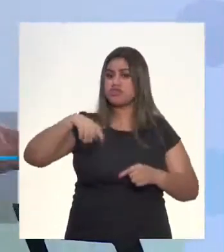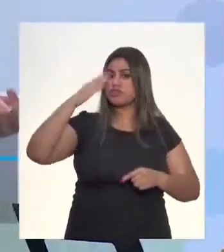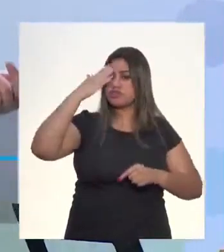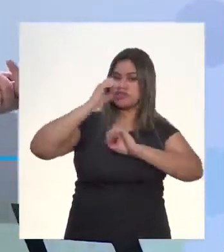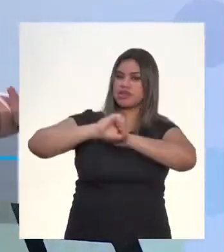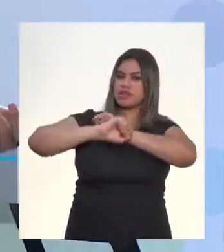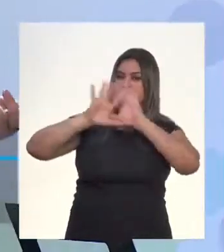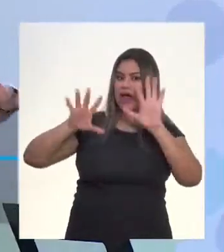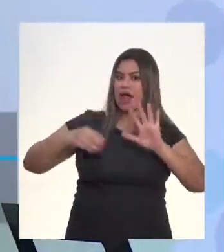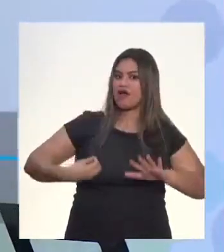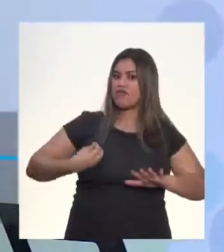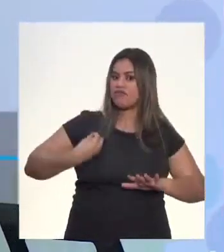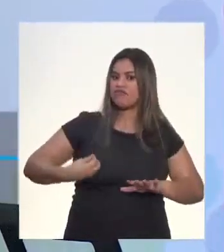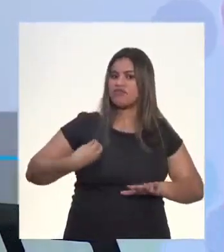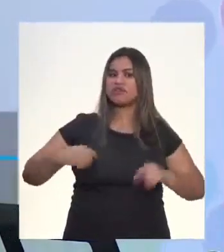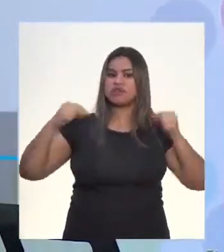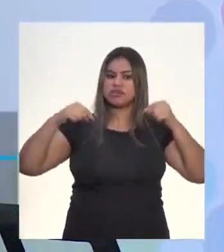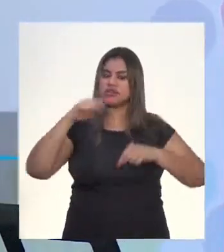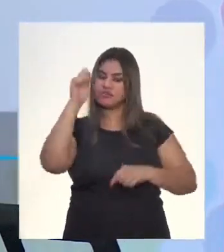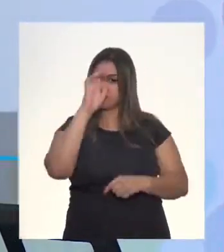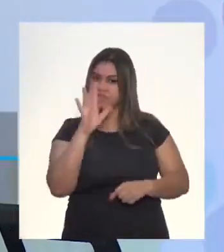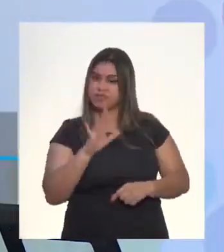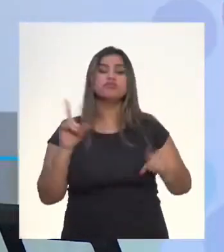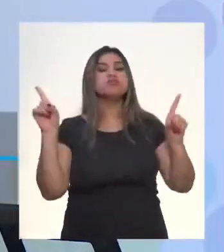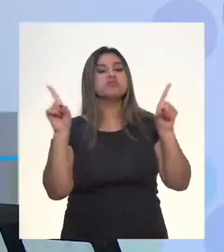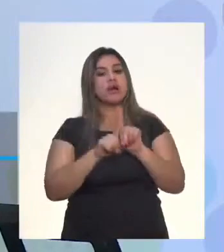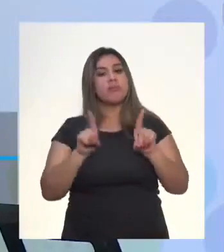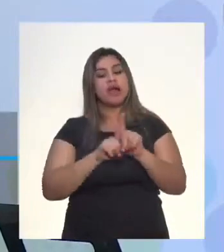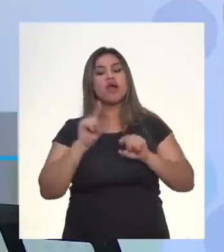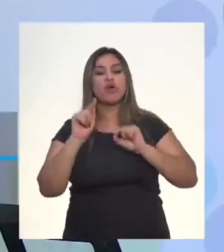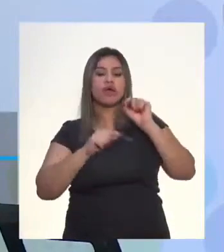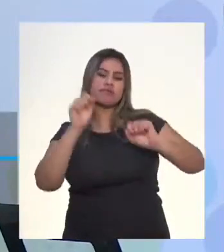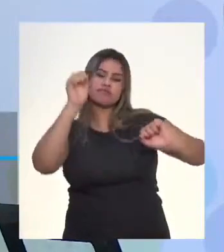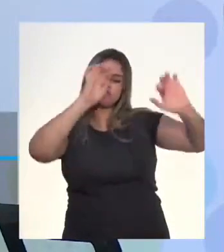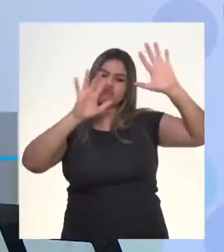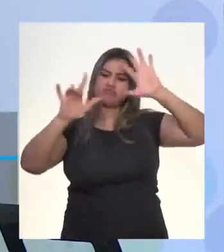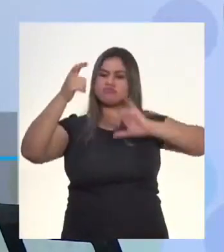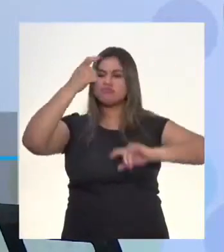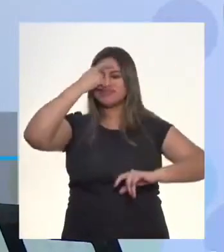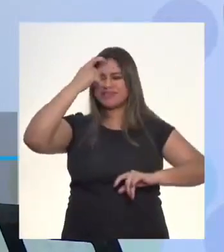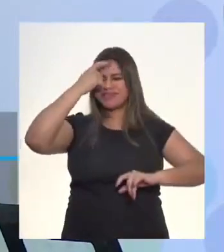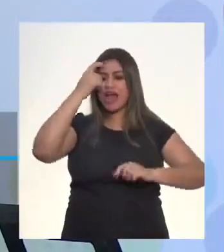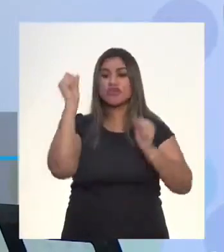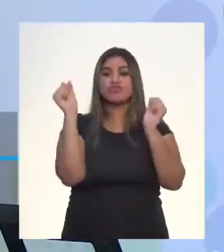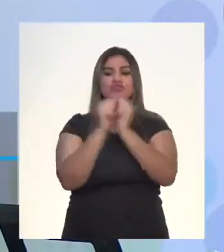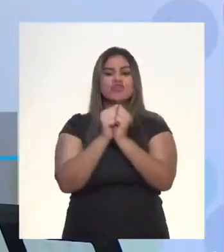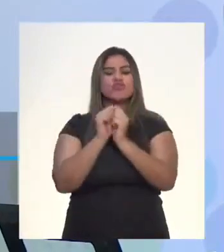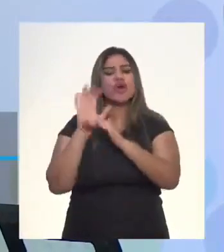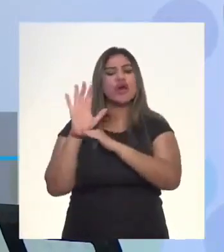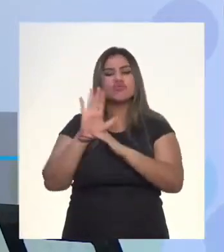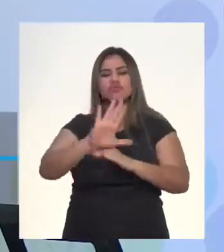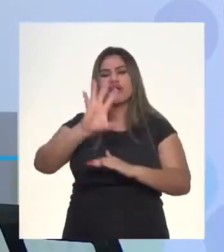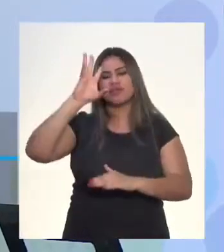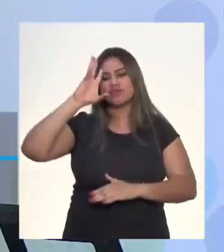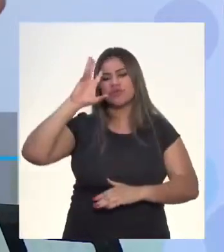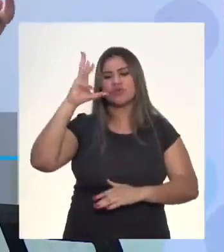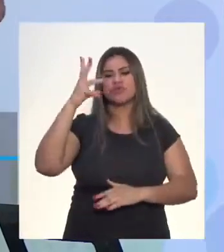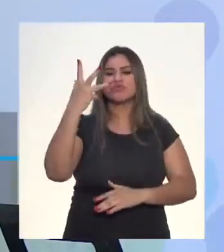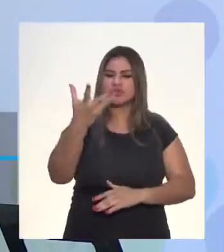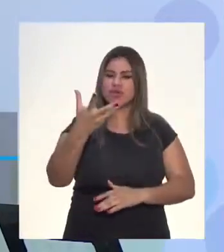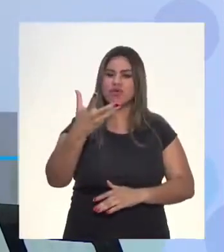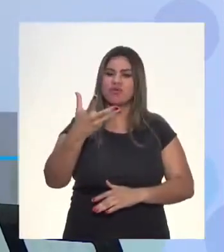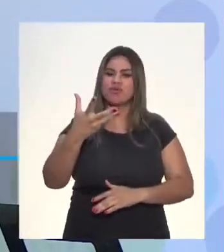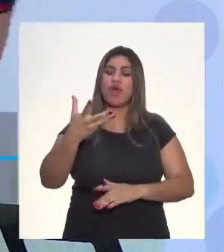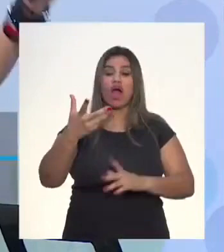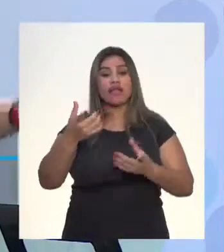diversas realidades que a gente tem no Brasil, mas justamente a gente conseguir pensar junto em soluções para justamente tentar fazer com que esses